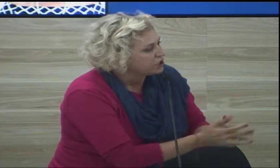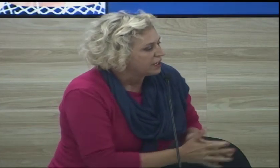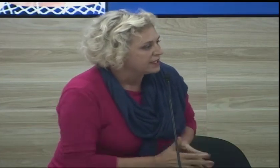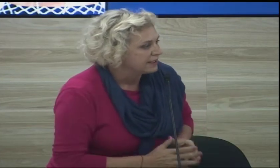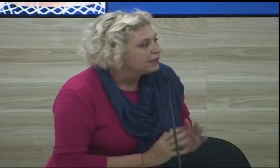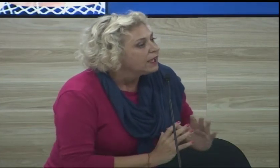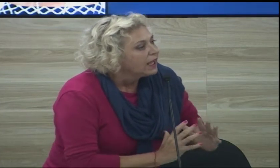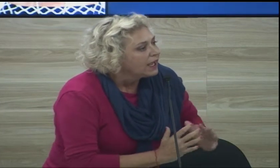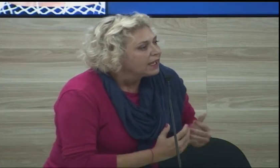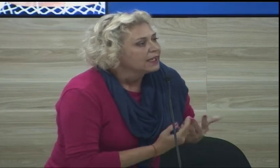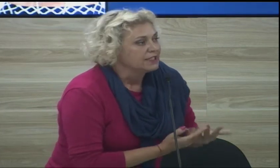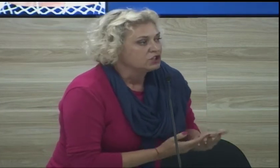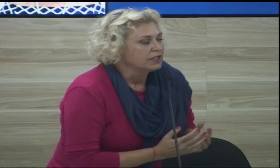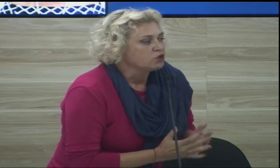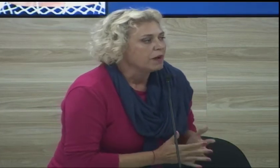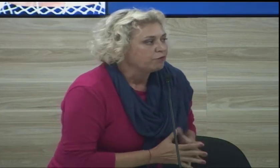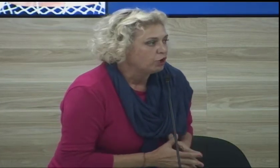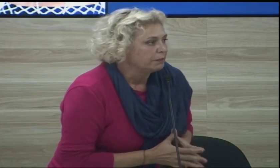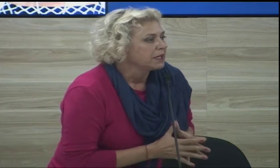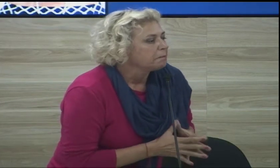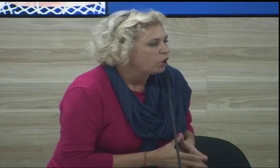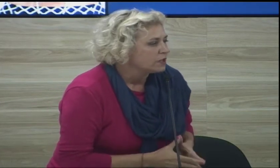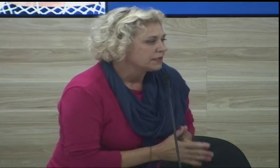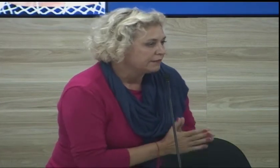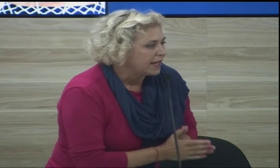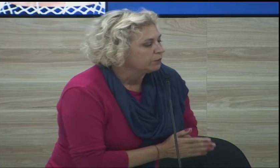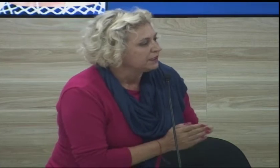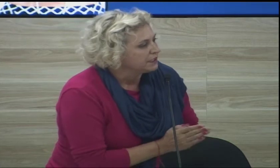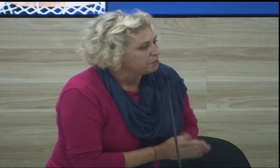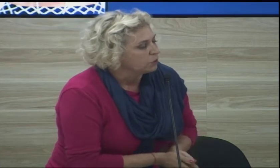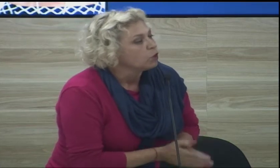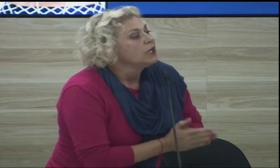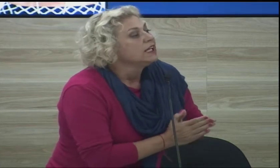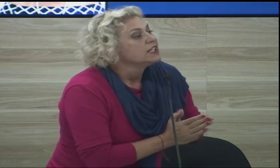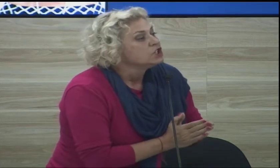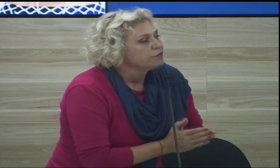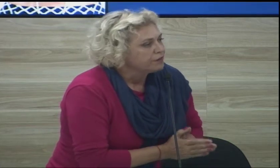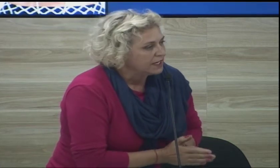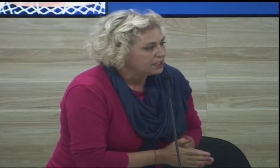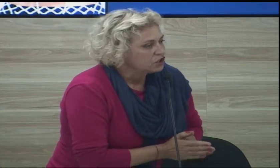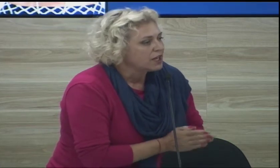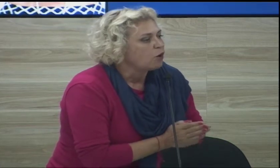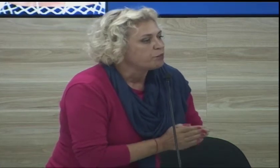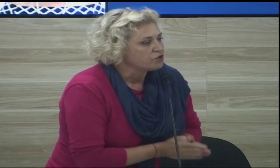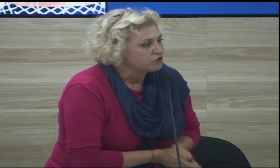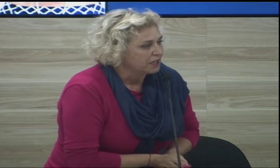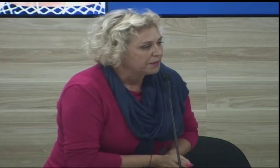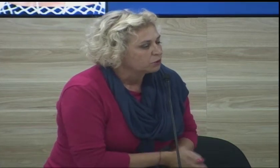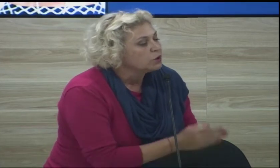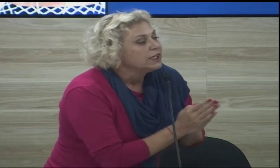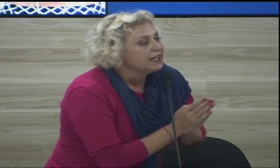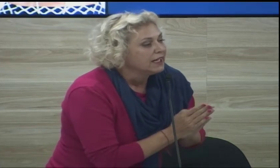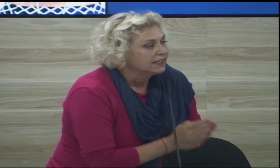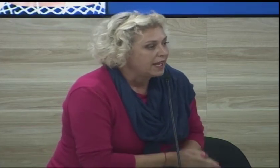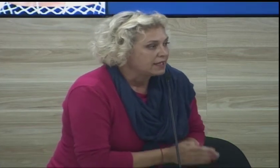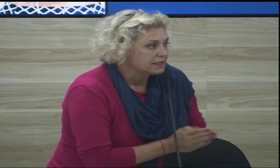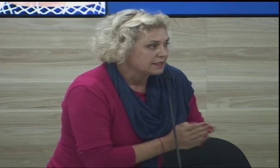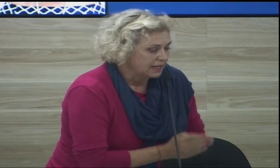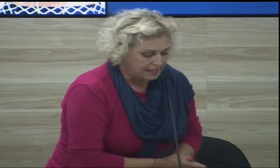seja essa medida de uma forma que possa dar um entendimento diferente ao posicionamento